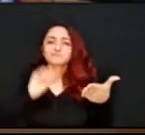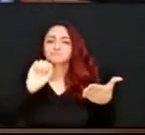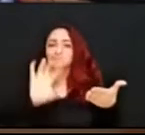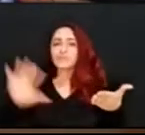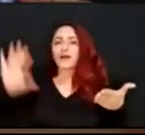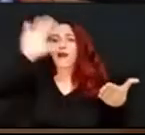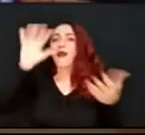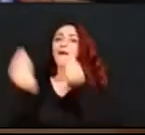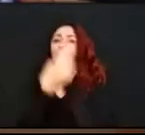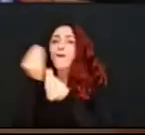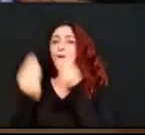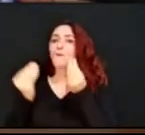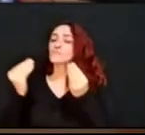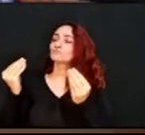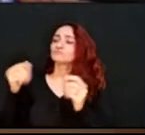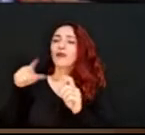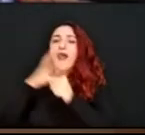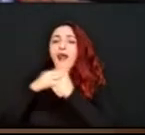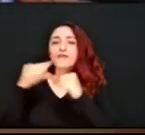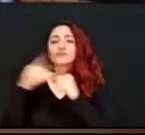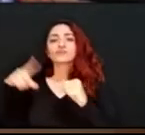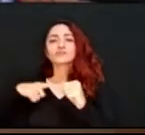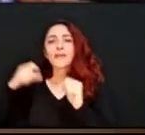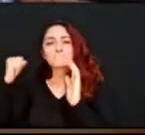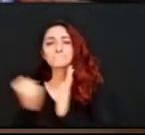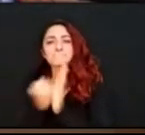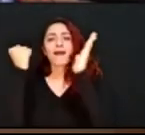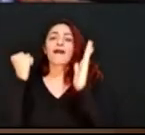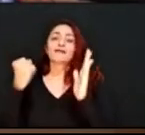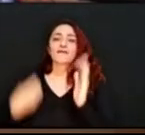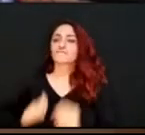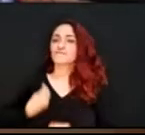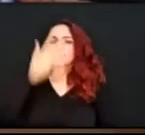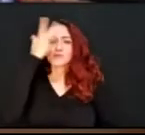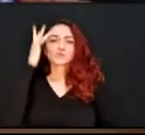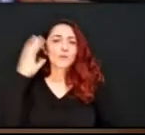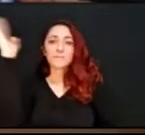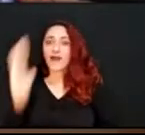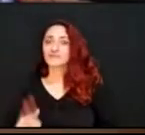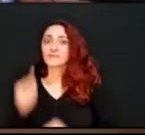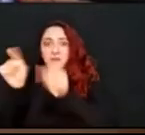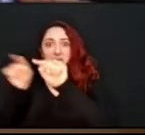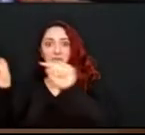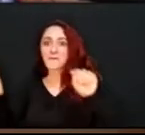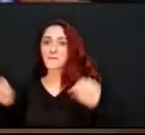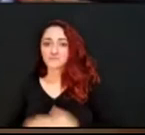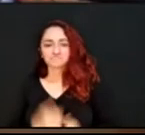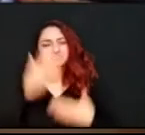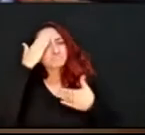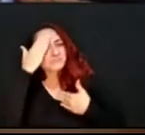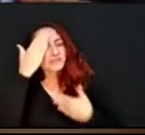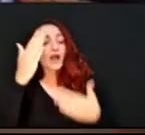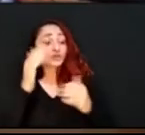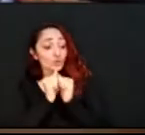Carrefour tem impactado a vida de milhões de brasileiros pelo país muito obrigado fica com a gente